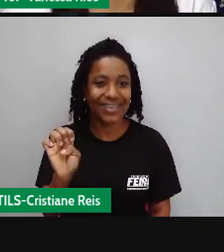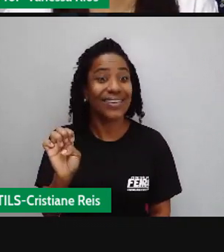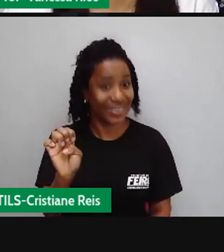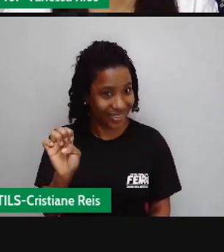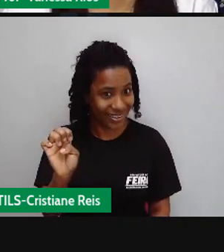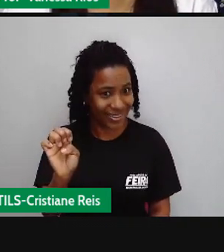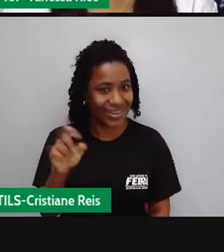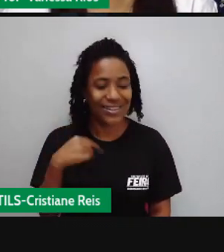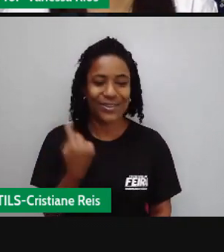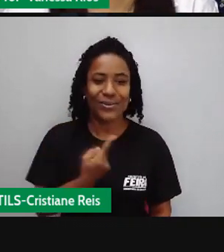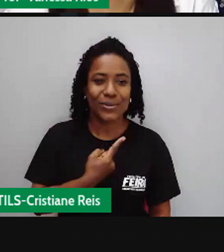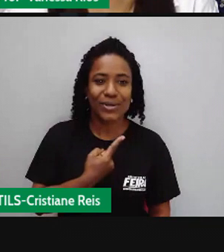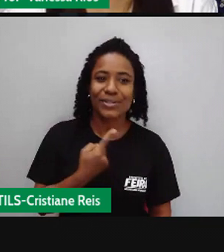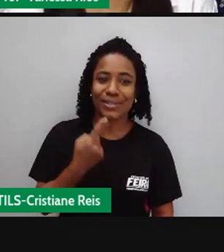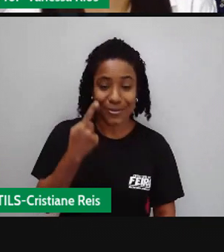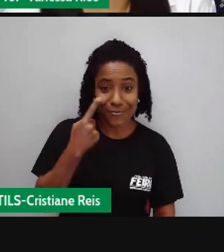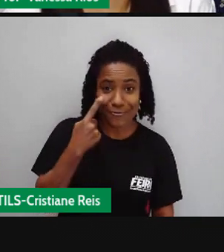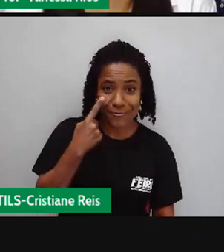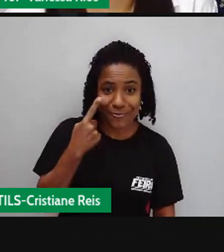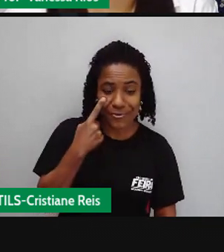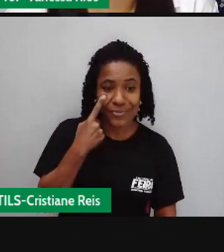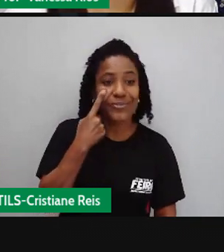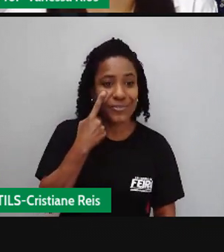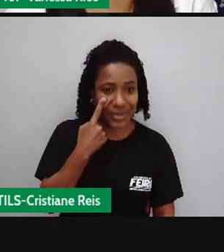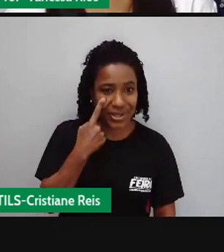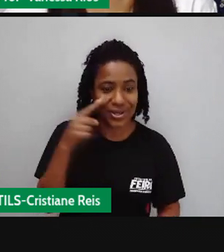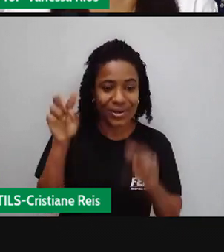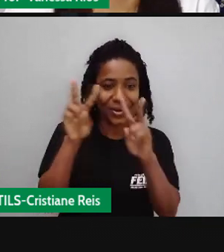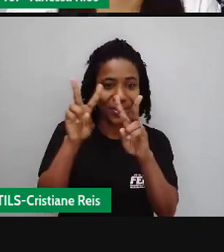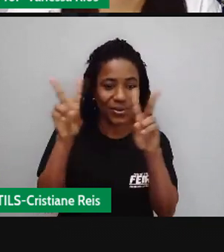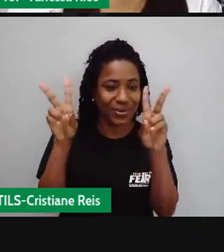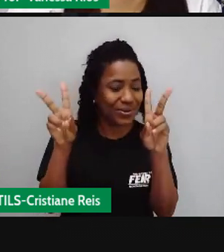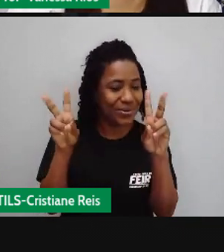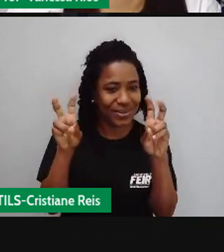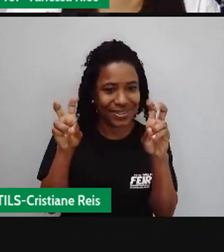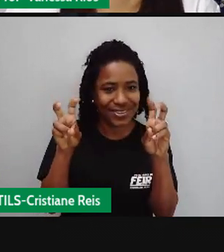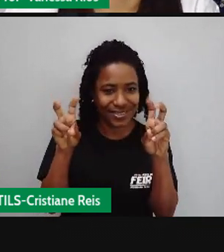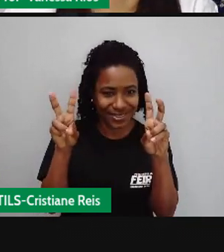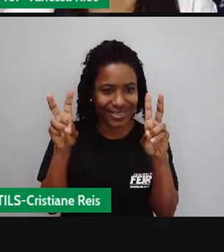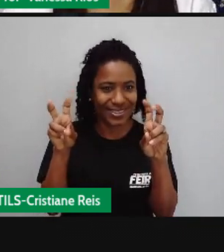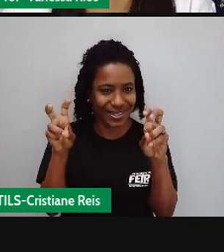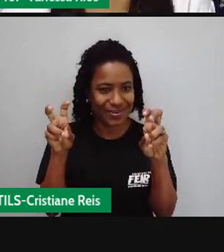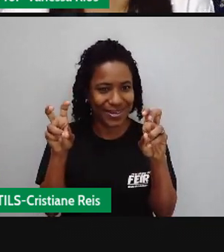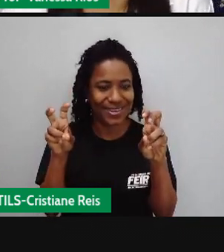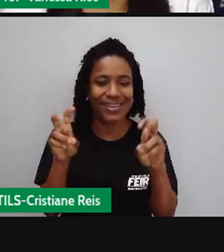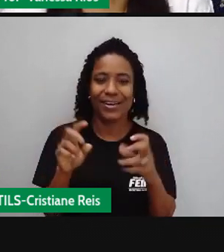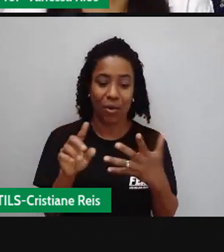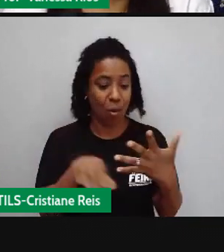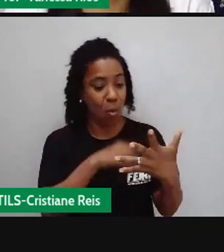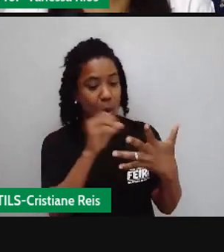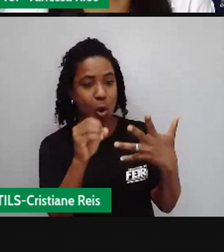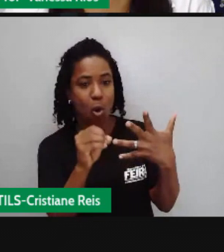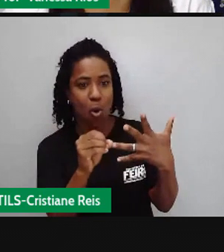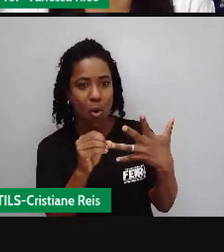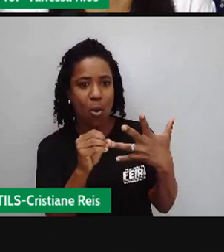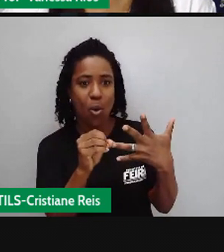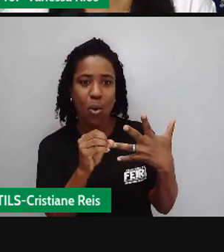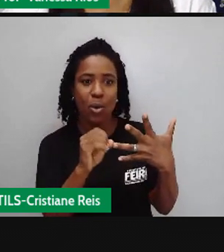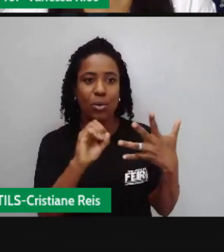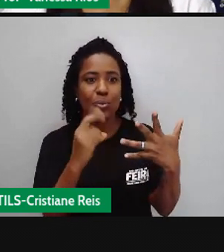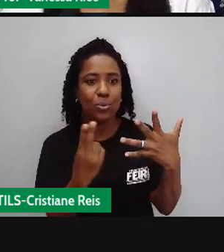justamente a intenção, o tema da aula de hoje, que é o som do O, em muitas